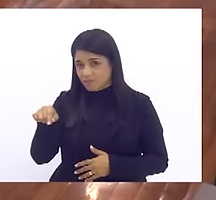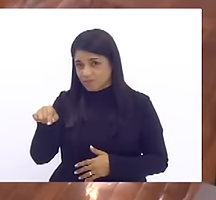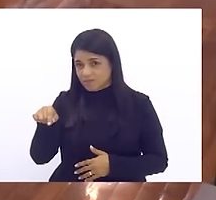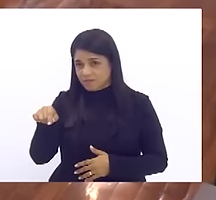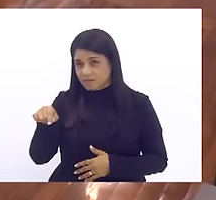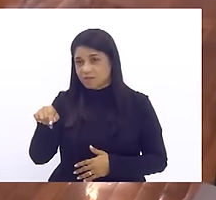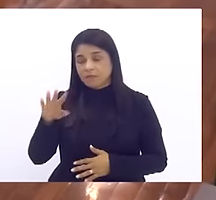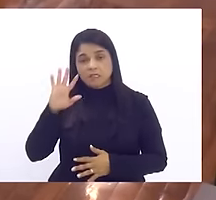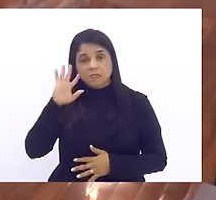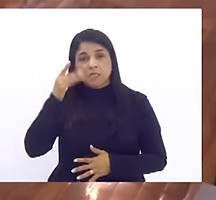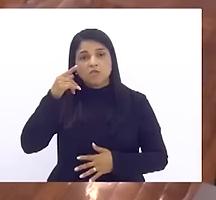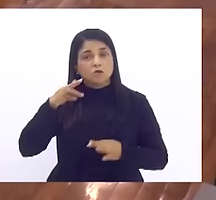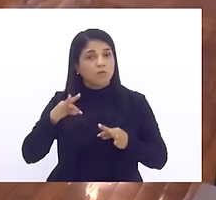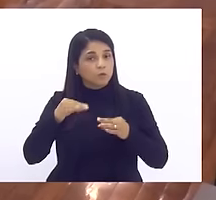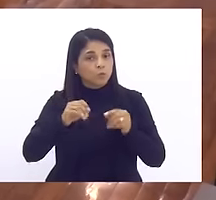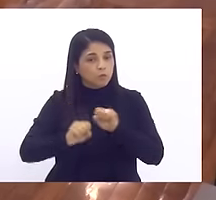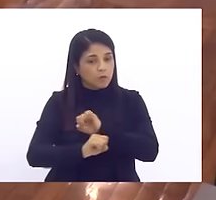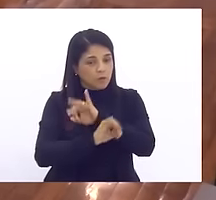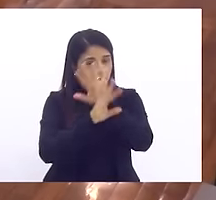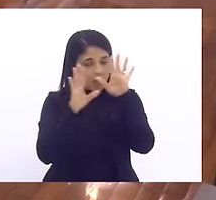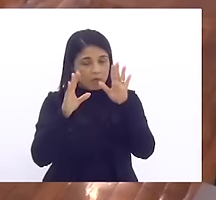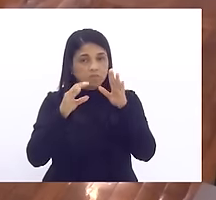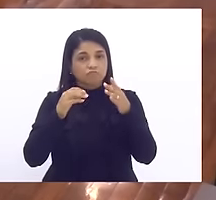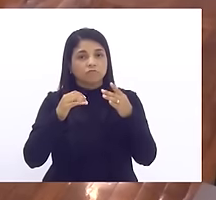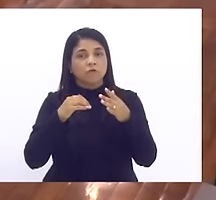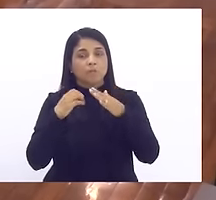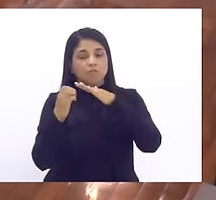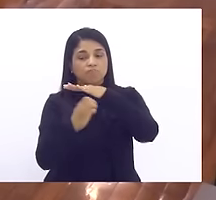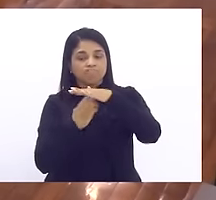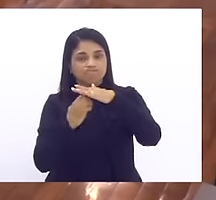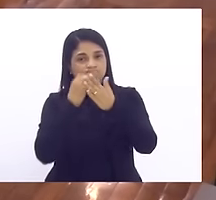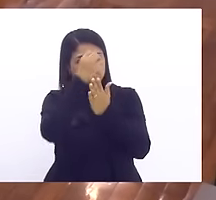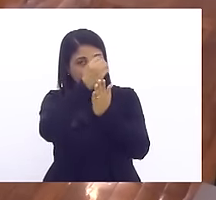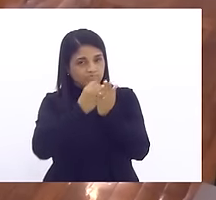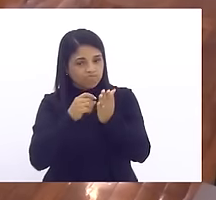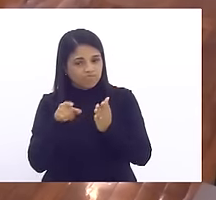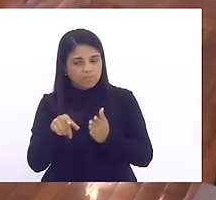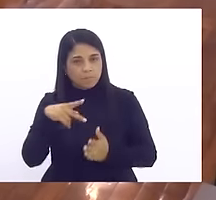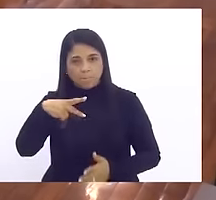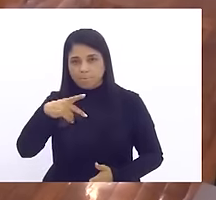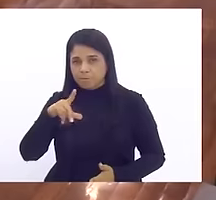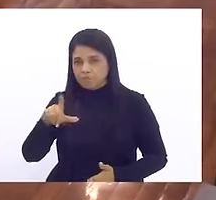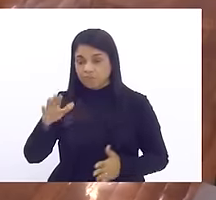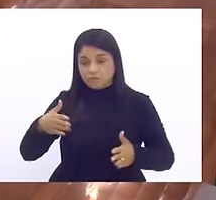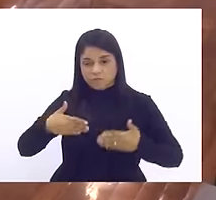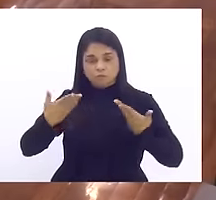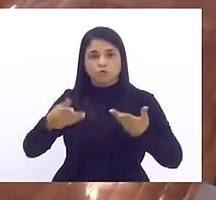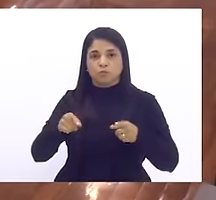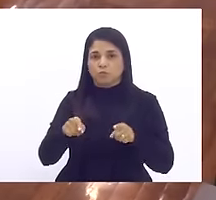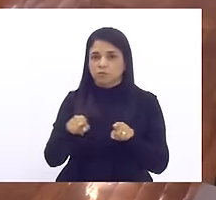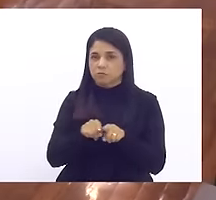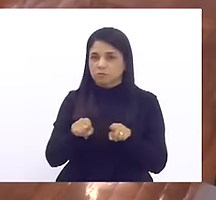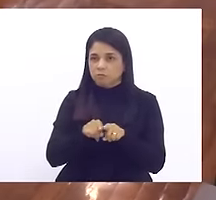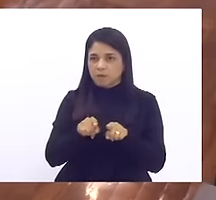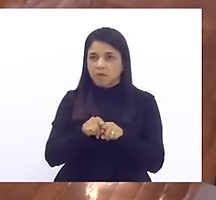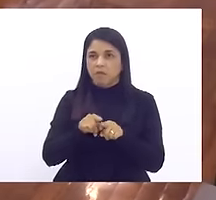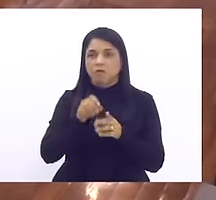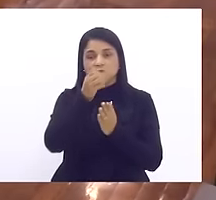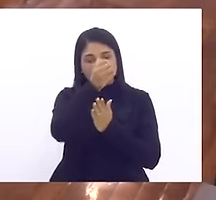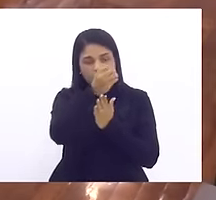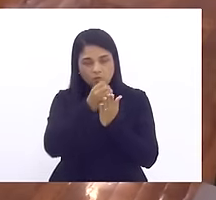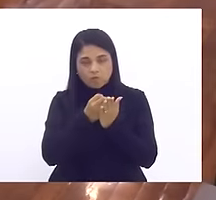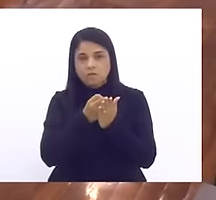pacificada ele nós vamos oficiar a empresa porque ficamos tão surpreendidos quanto os deputados vamos oficiais